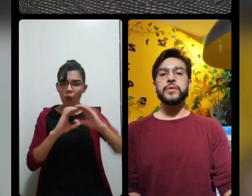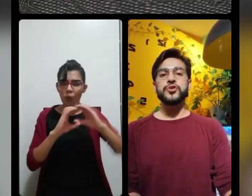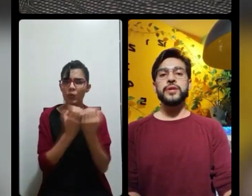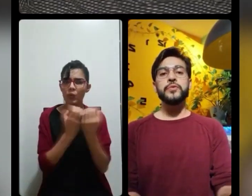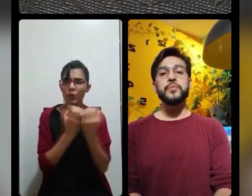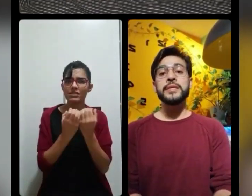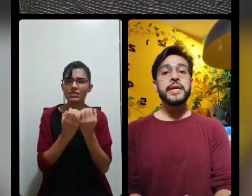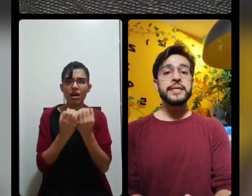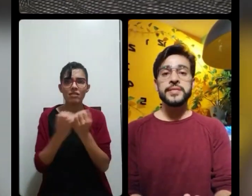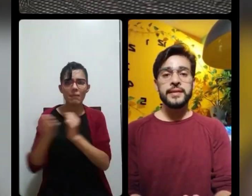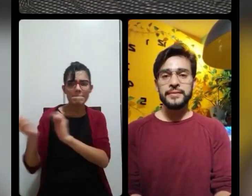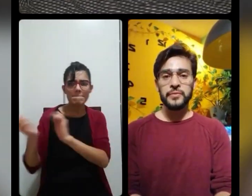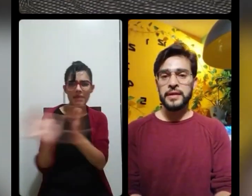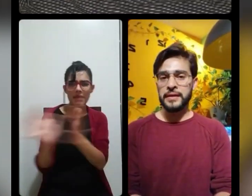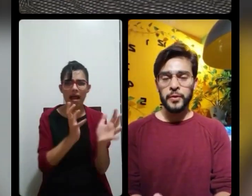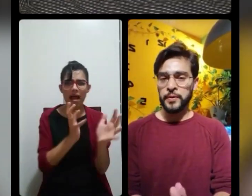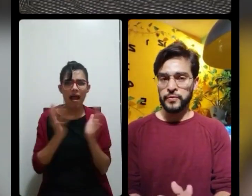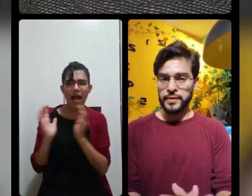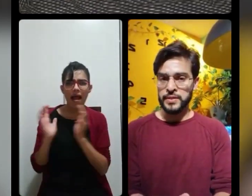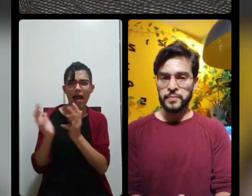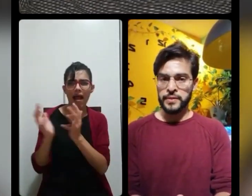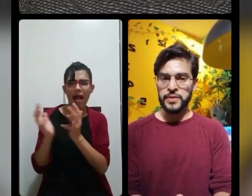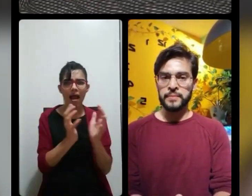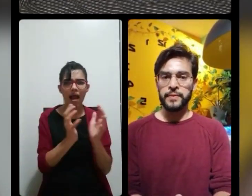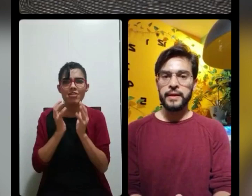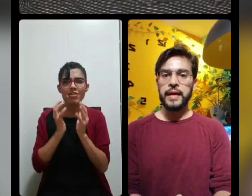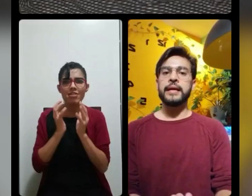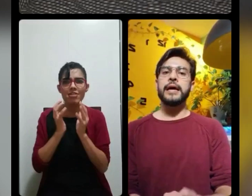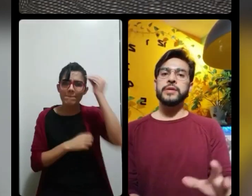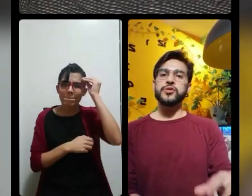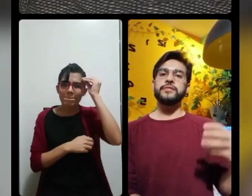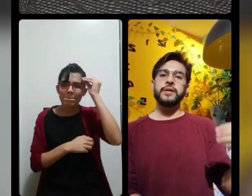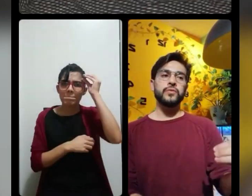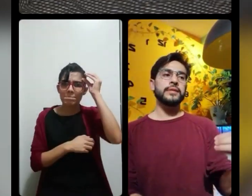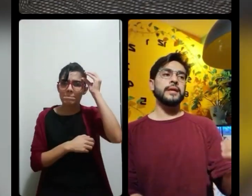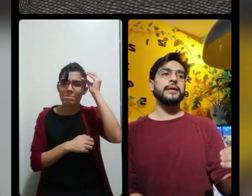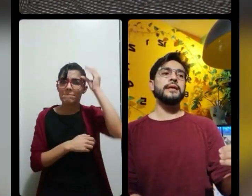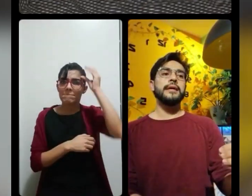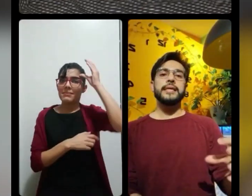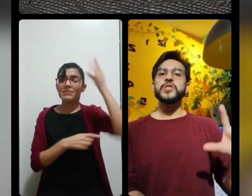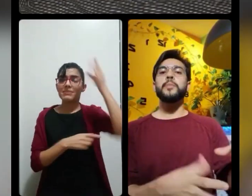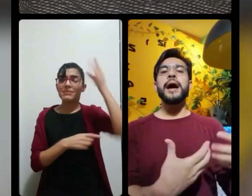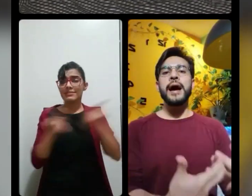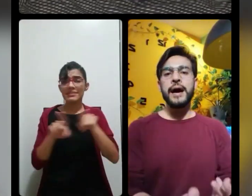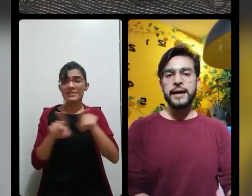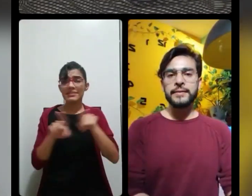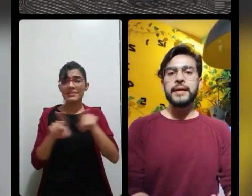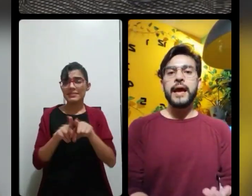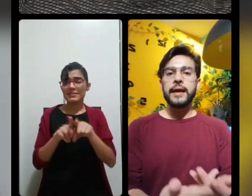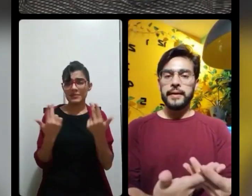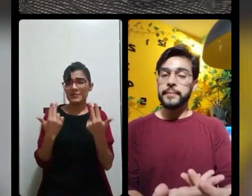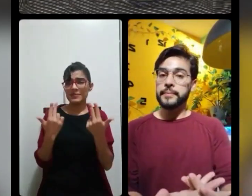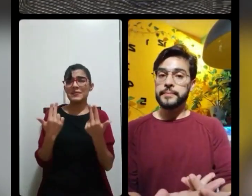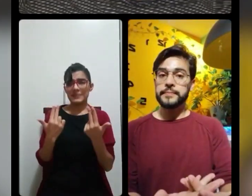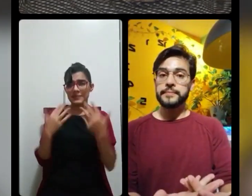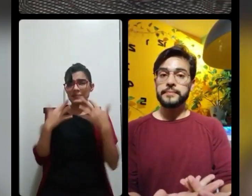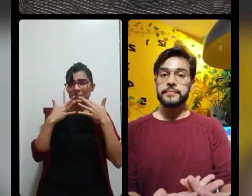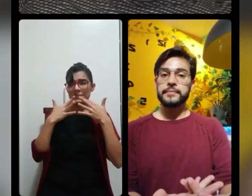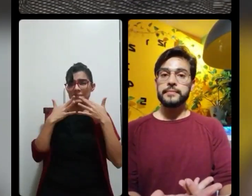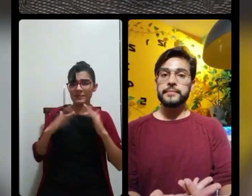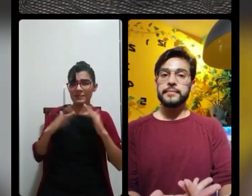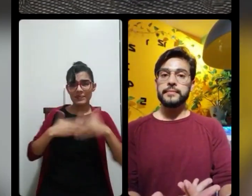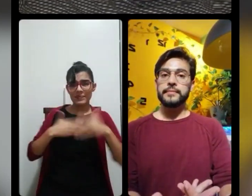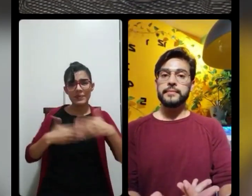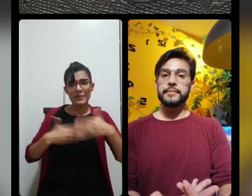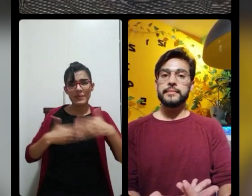sinais ela tem uma história muito mais recente do que a língua portuguesa, por exemplo. É claro que a gente vai encontrar A esbarrar. linguagem de sinais não é uma linguagem